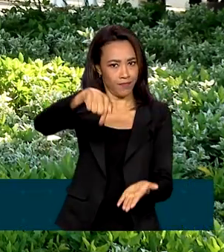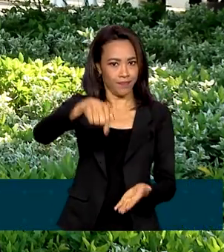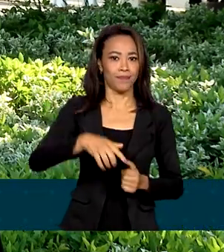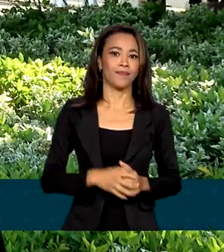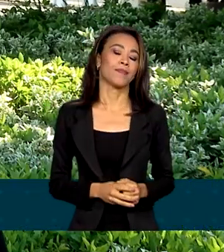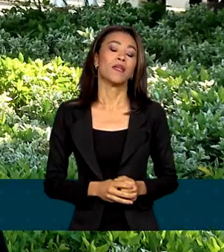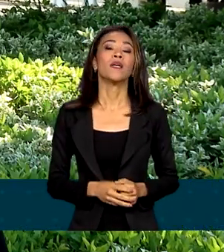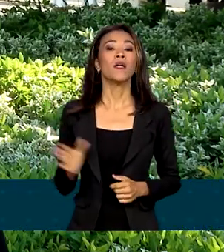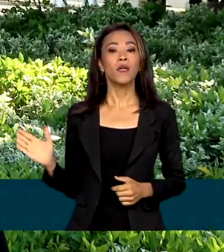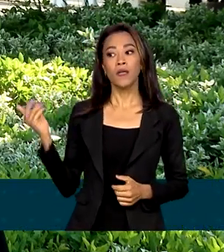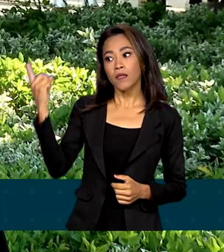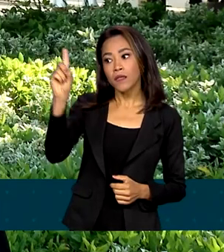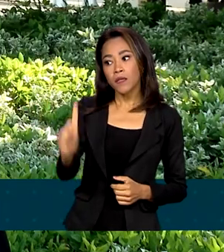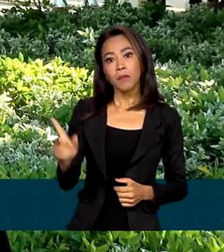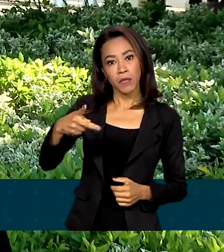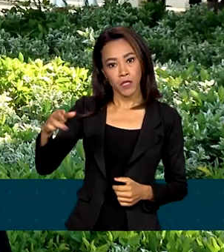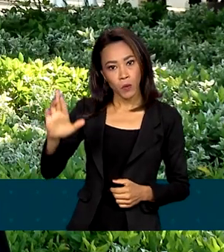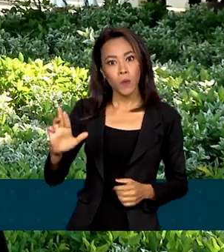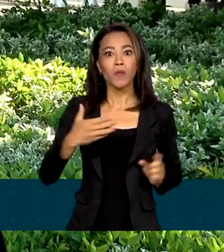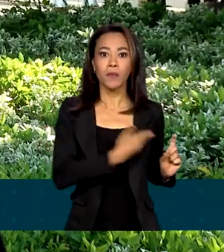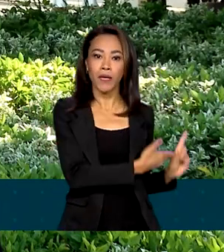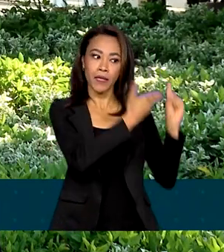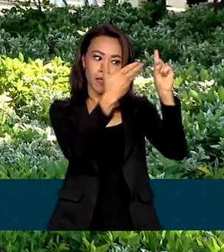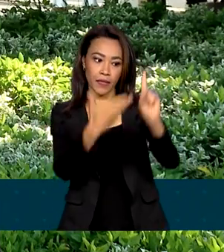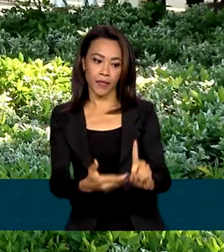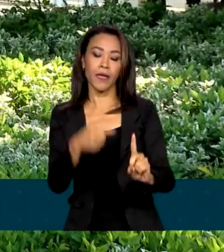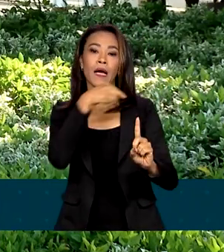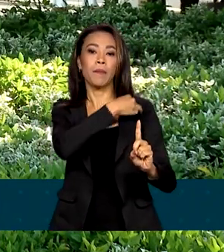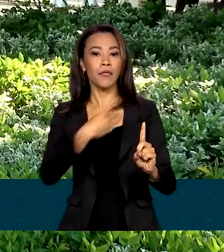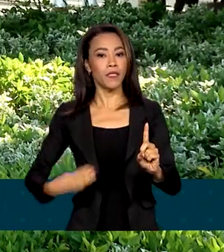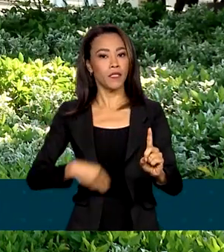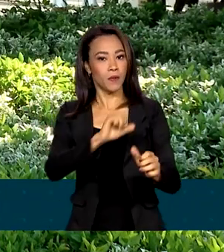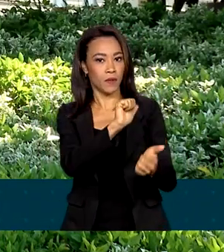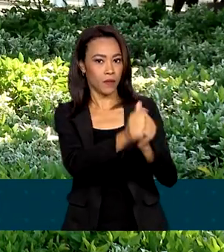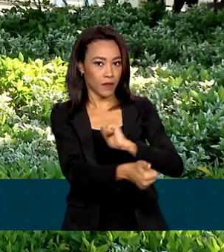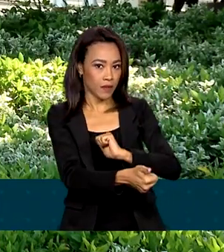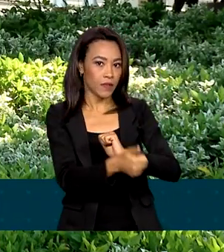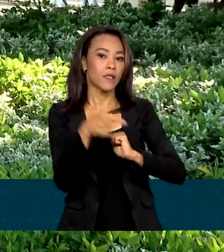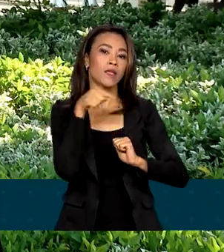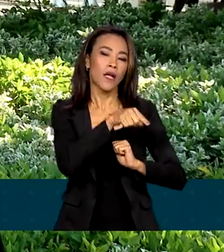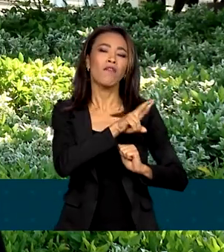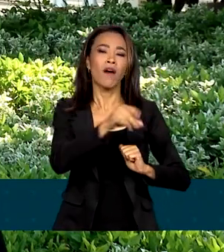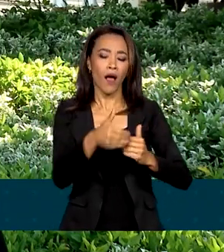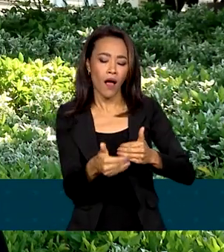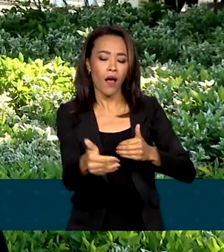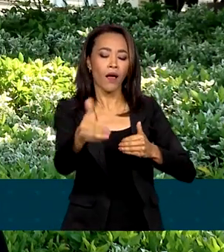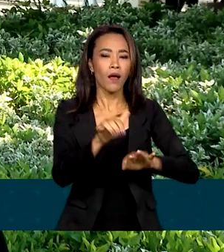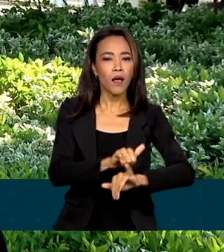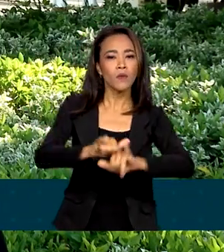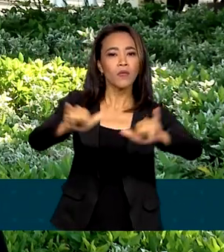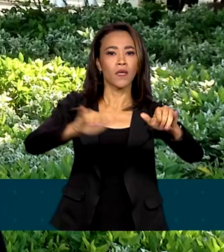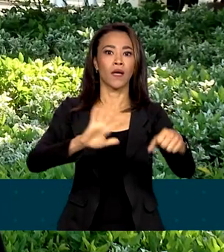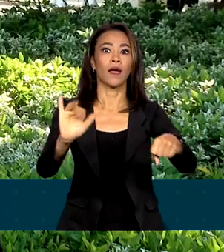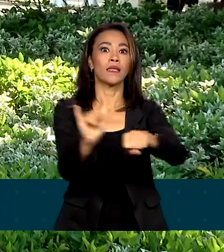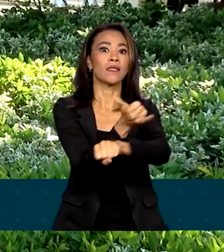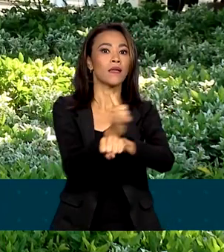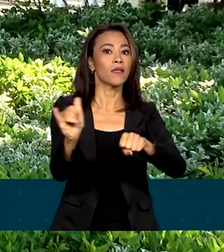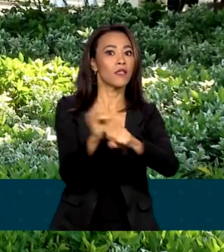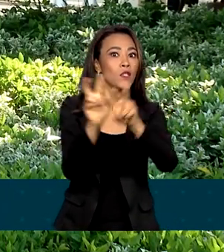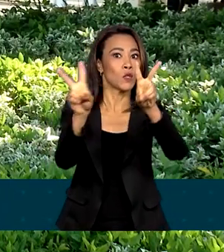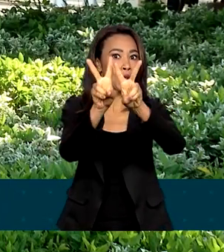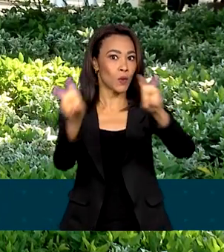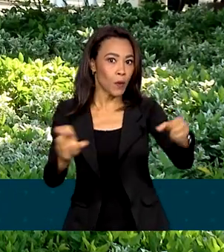presidente Lula, também participa a ministra do Esporte, Ana Moser, que na oportunidade vai anunciar a Estratégia Nacional de